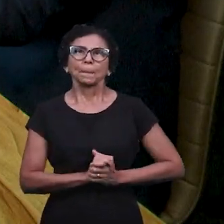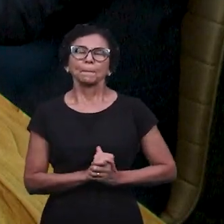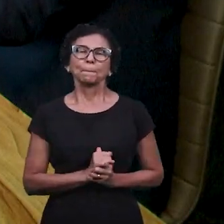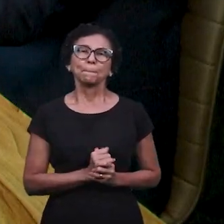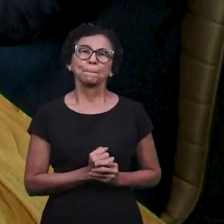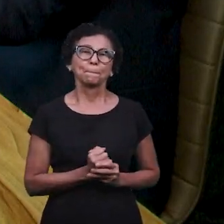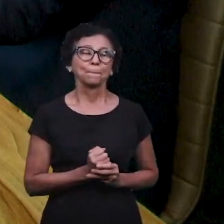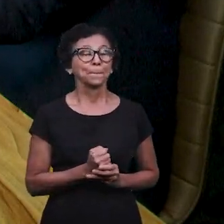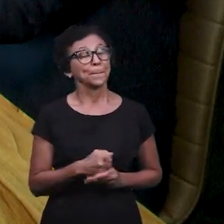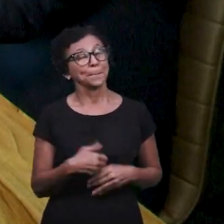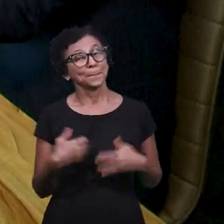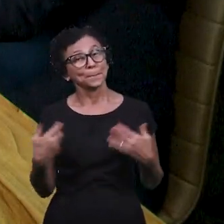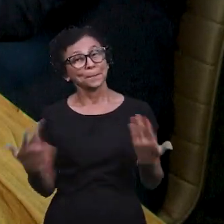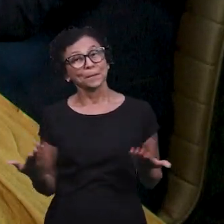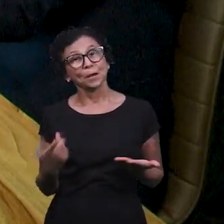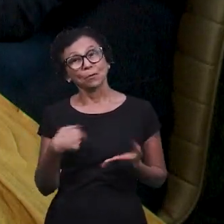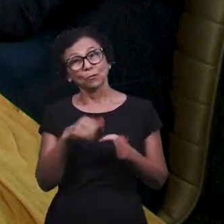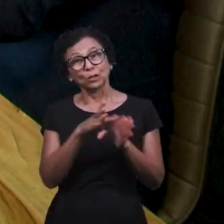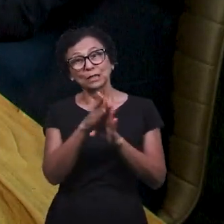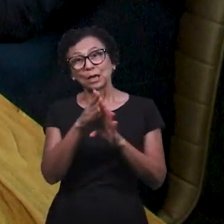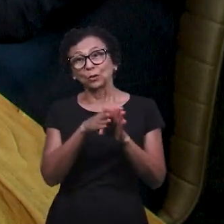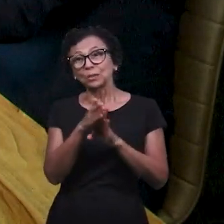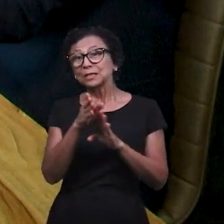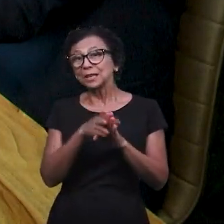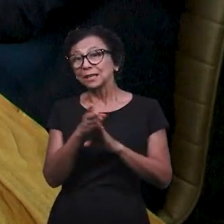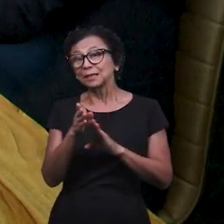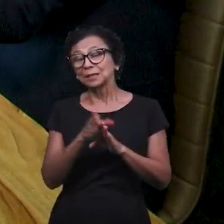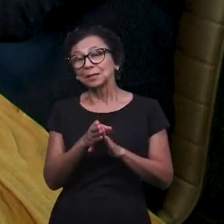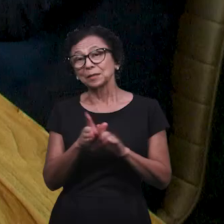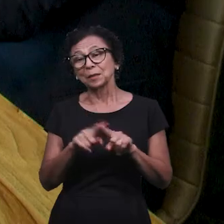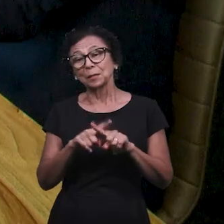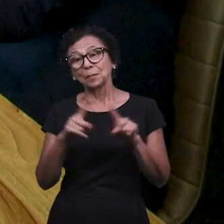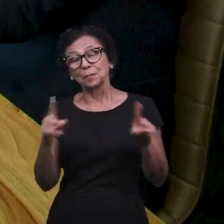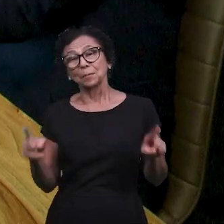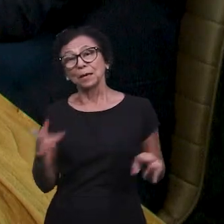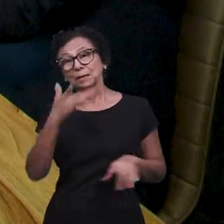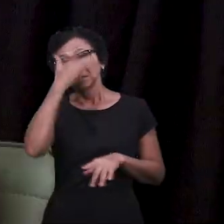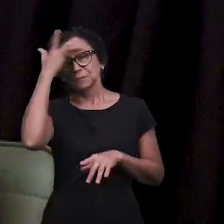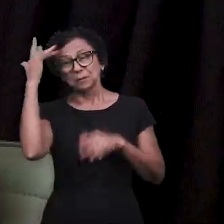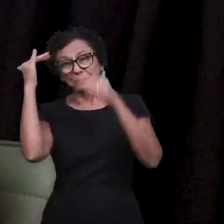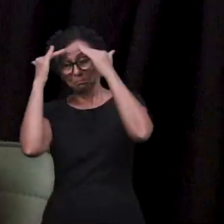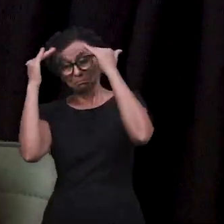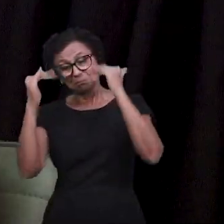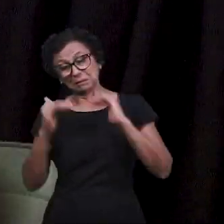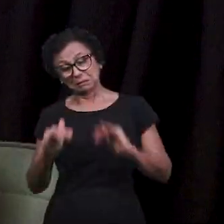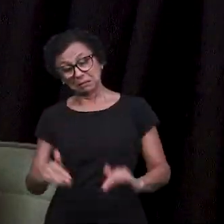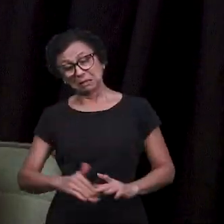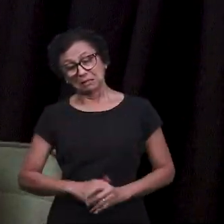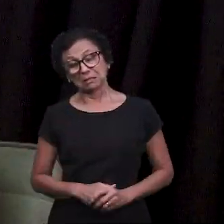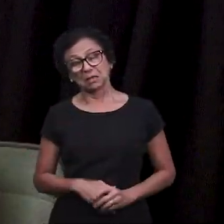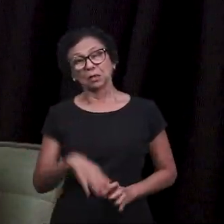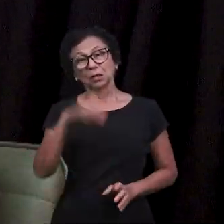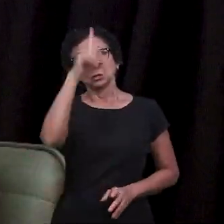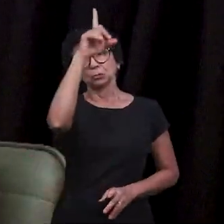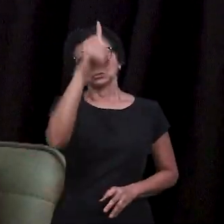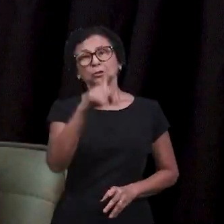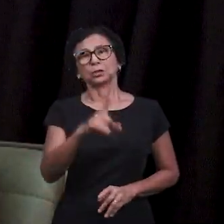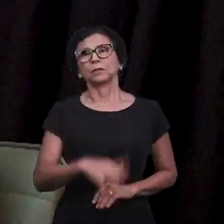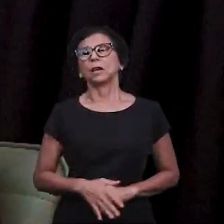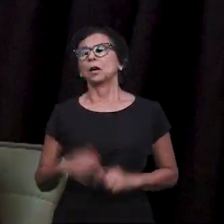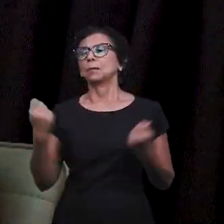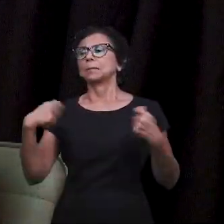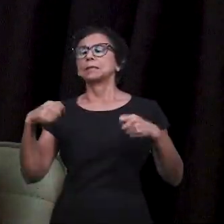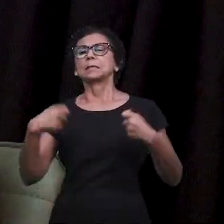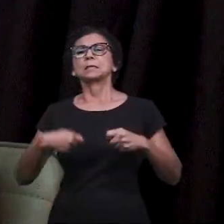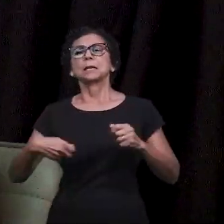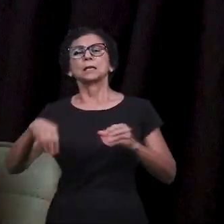seguido de um mau exemplo. Então não adianta os diretores, a alta gestão, dizer assim, olha, precisamos estar comprometidos com a